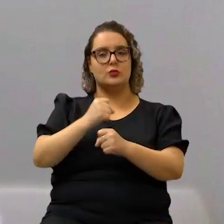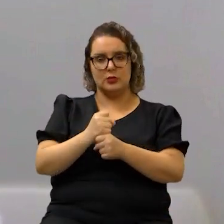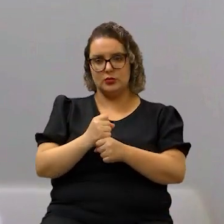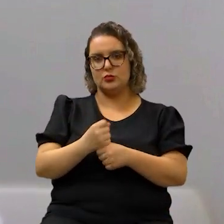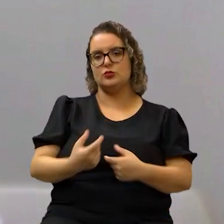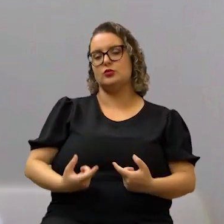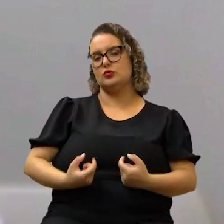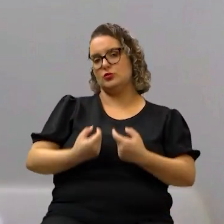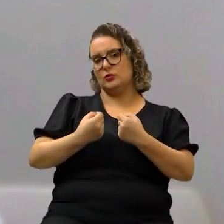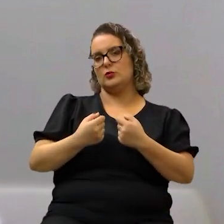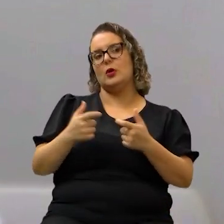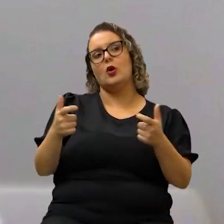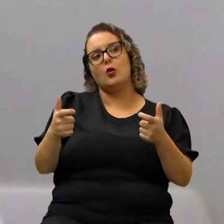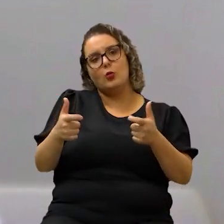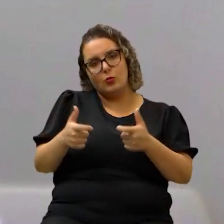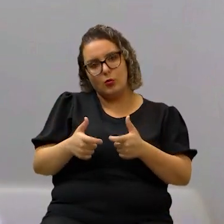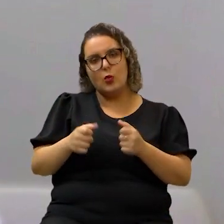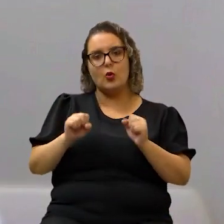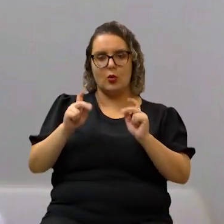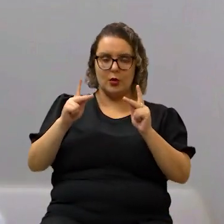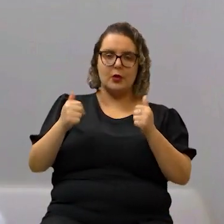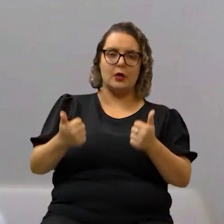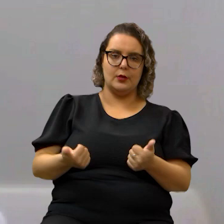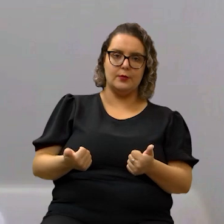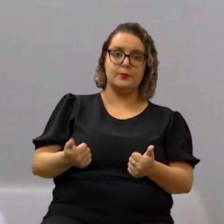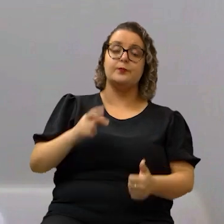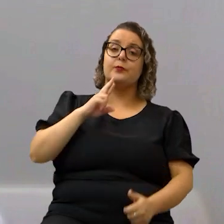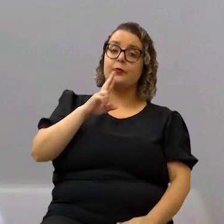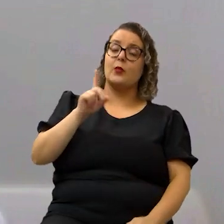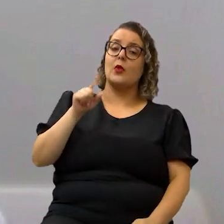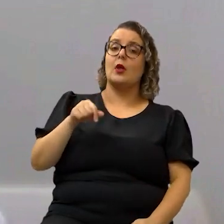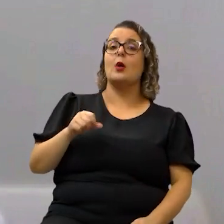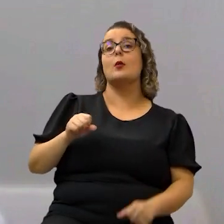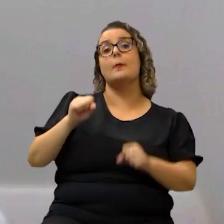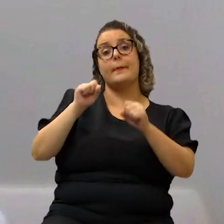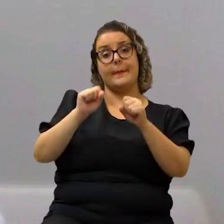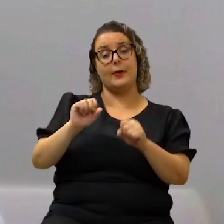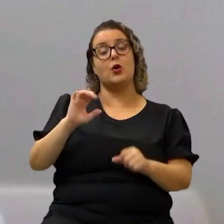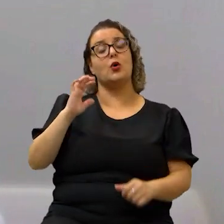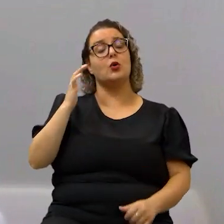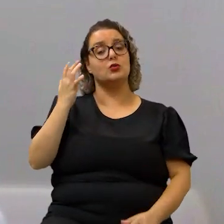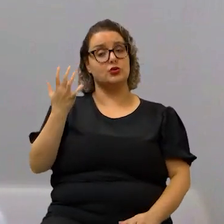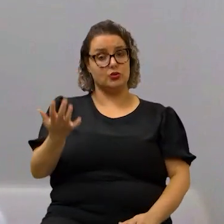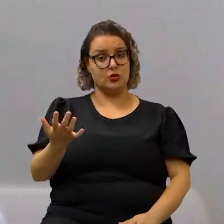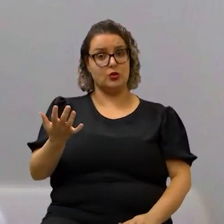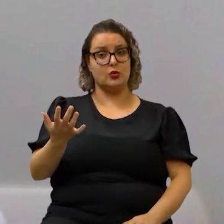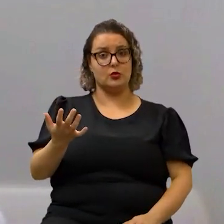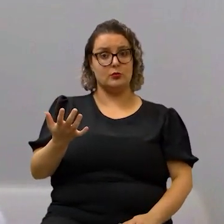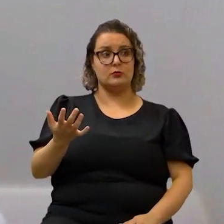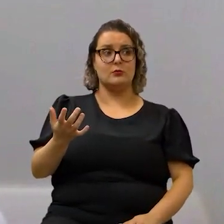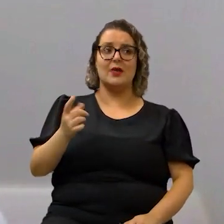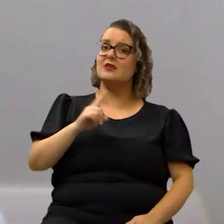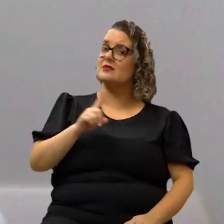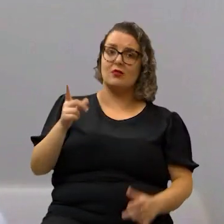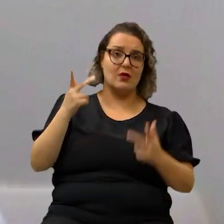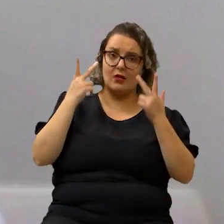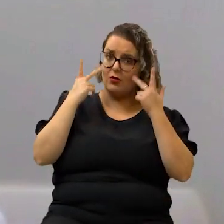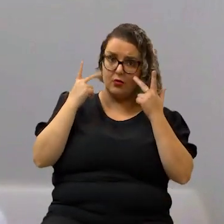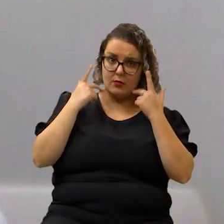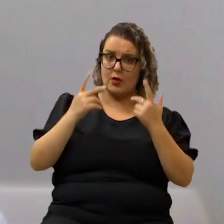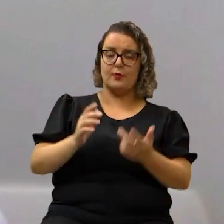diagnóstico é realmente muito, muito baixa, tá bem? Então, a resposta é: isso pode acontecer, mas é